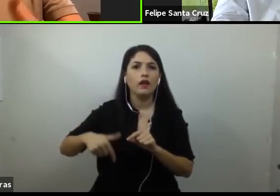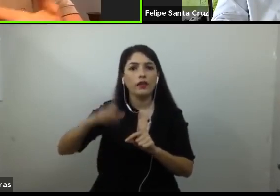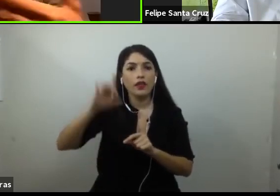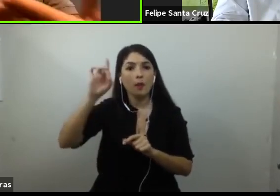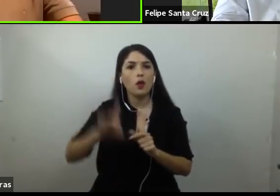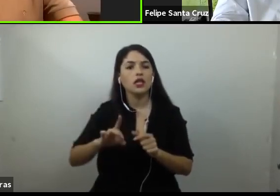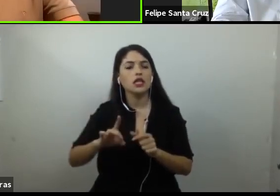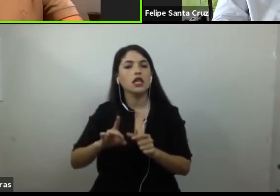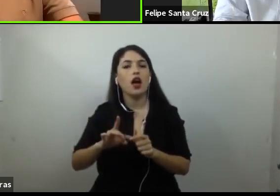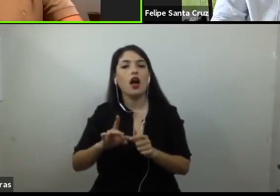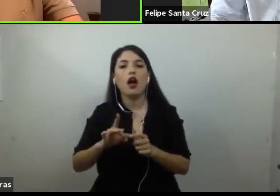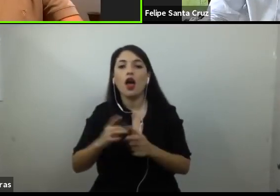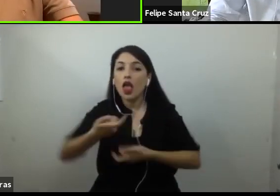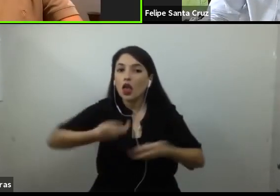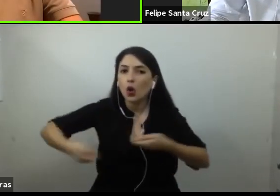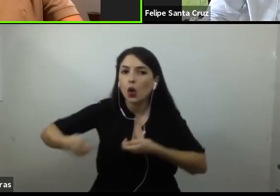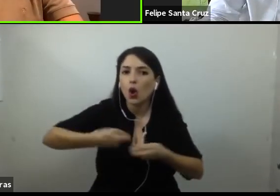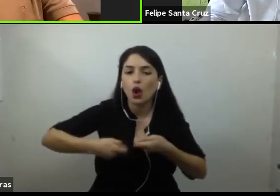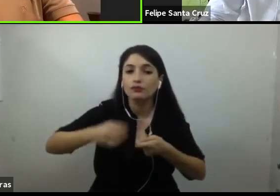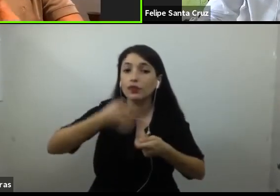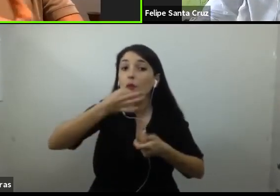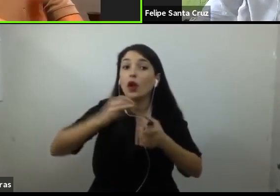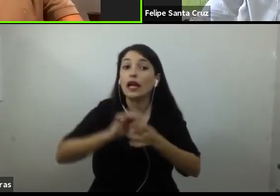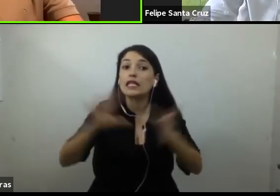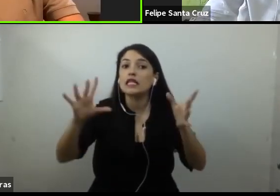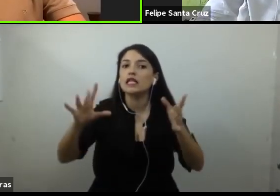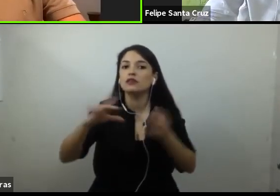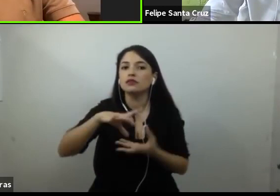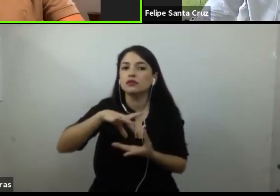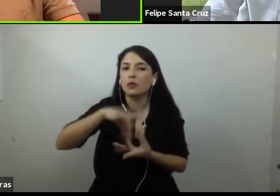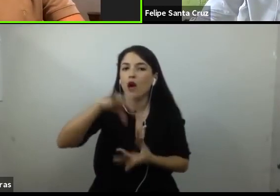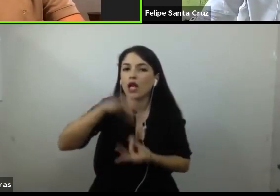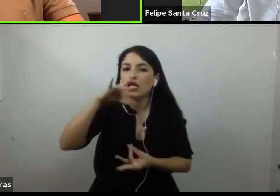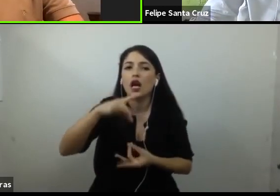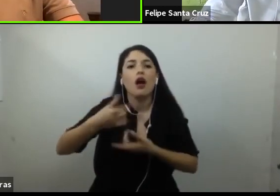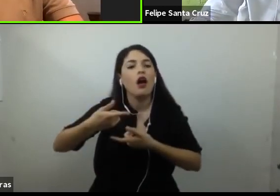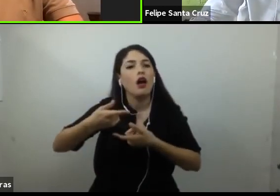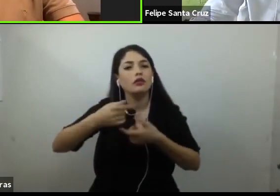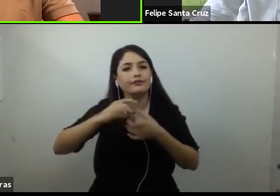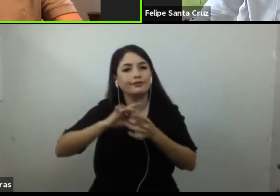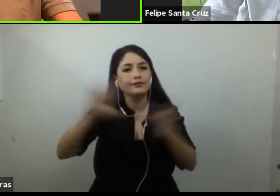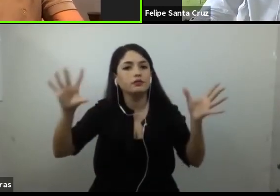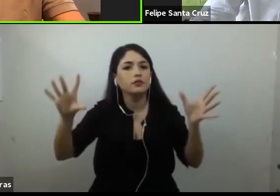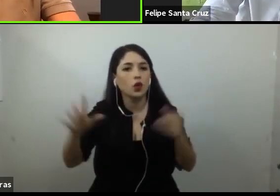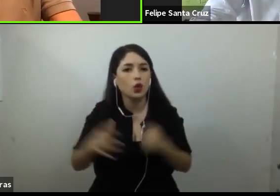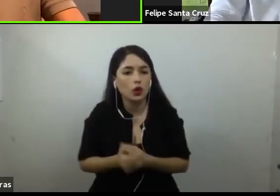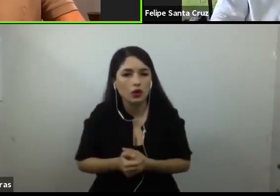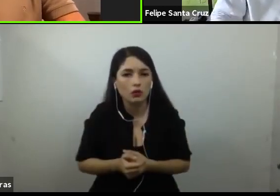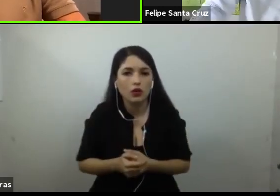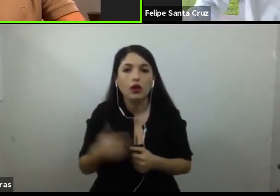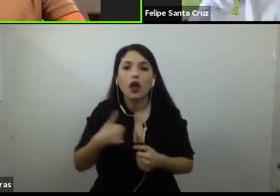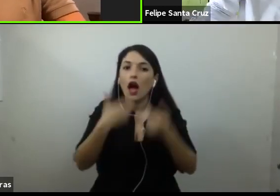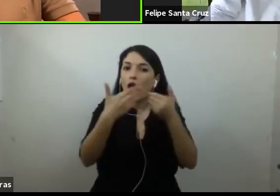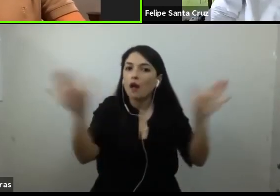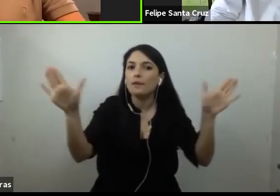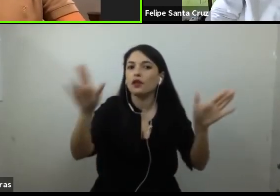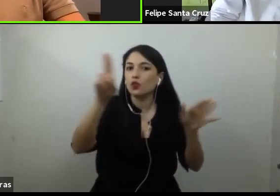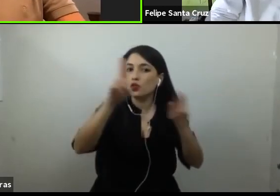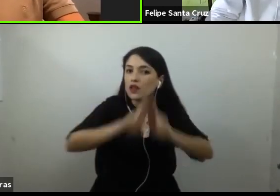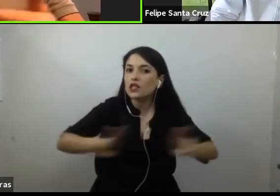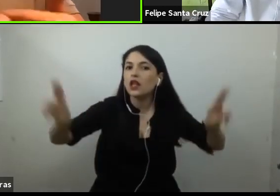da democracia que tira as pessoas da miséria, da democracia que abre a porta das universidades para o filho do